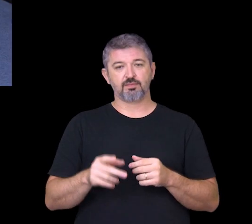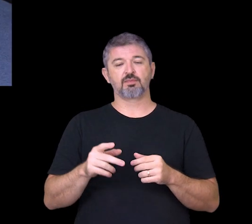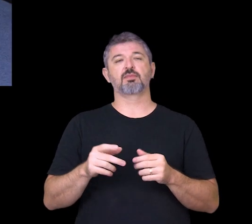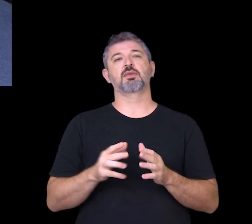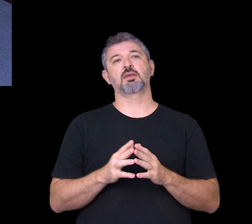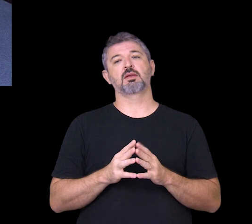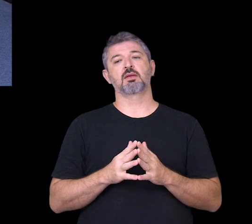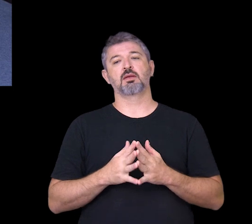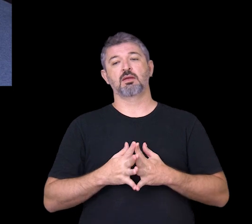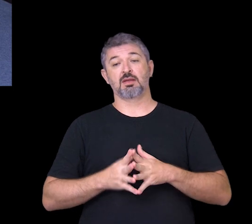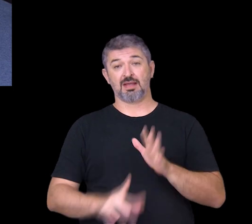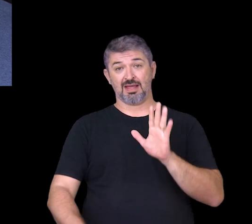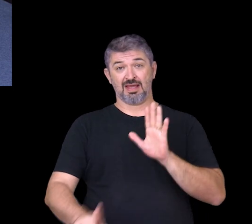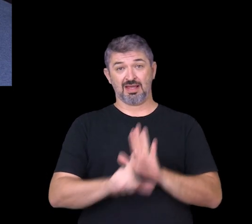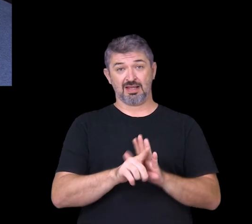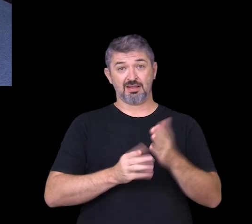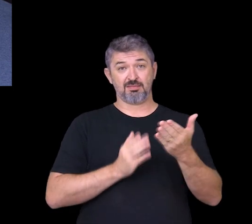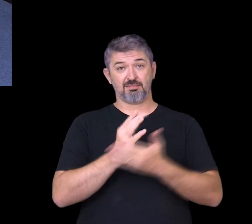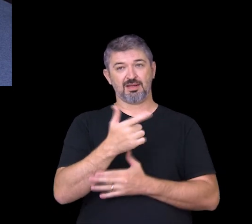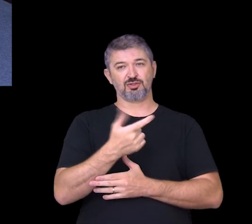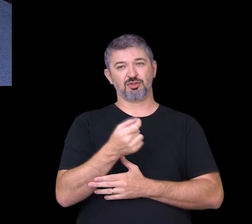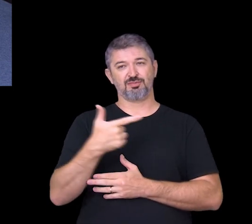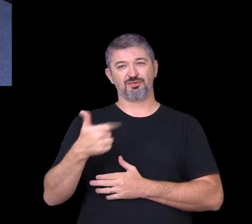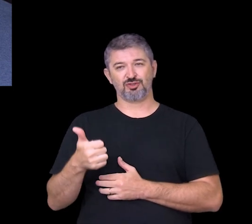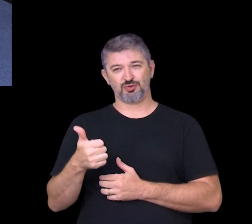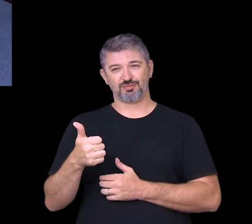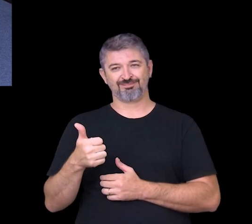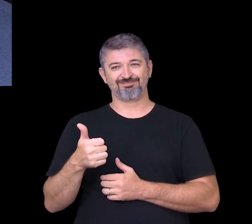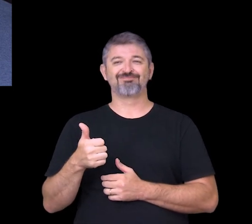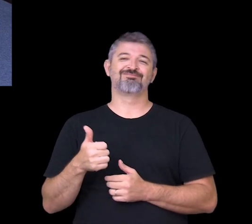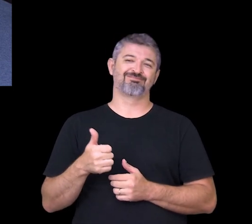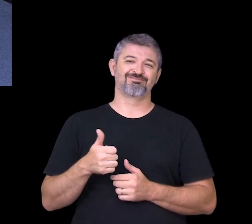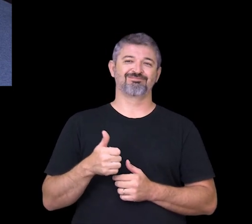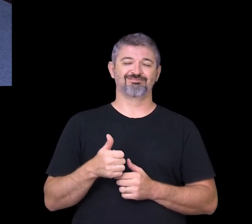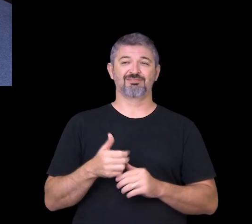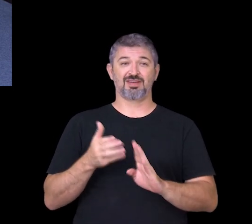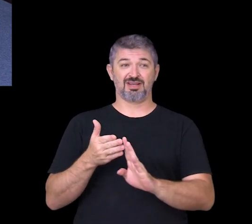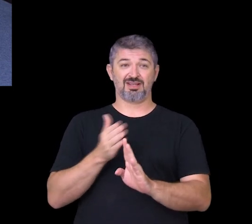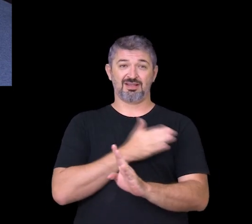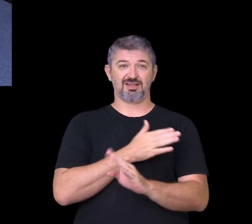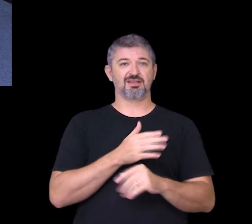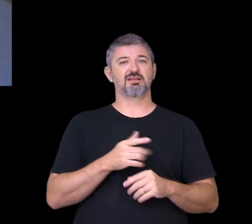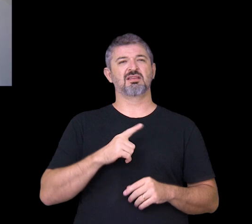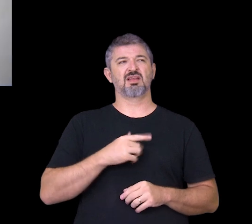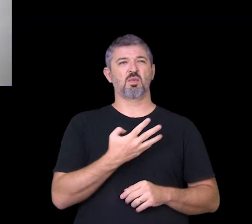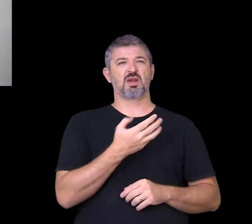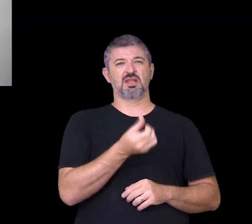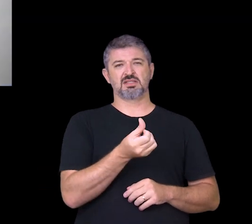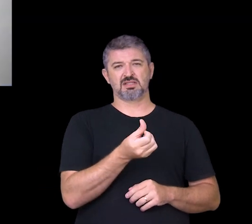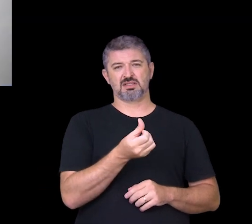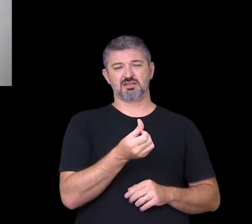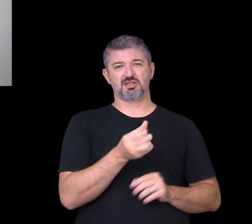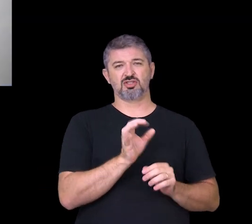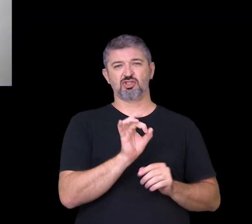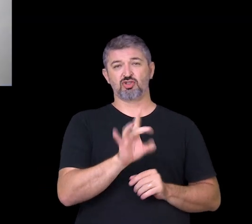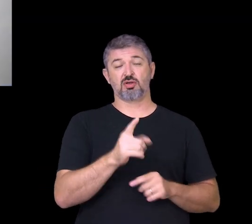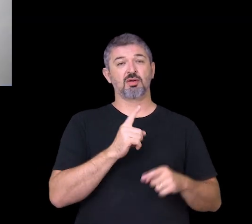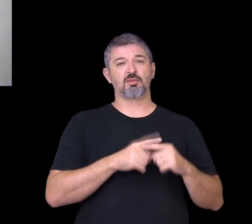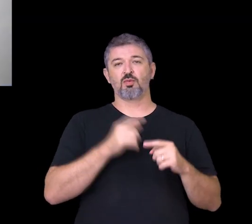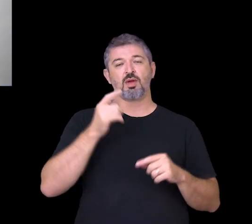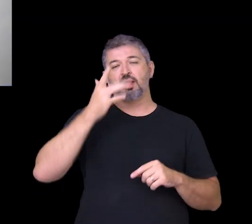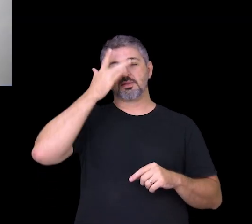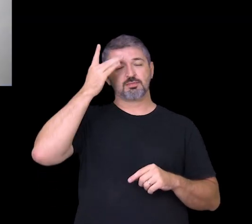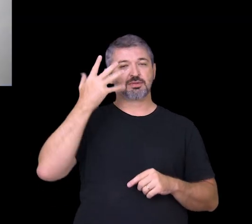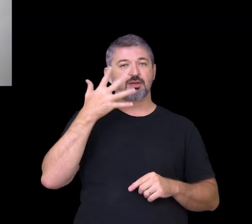aqui. Isso aumenta um recorte aí, a lei foi aprovada em 2021. Ah, sim, tem 3 anos. Até então, eram 46 casos, porque as pessoas